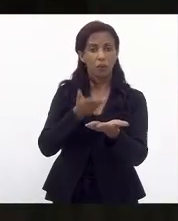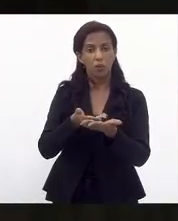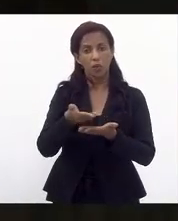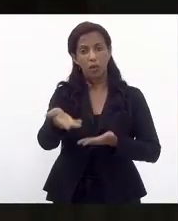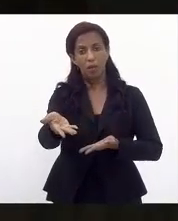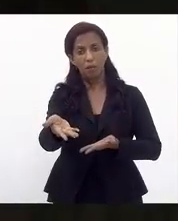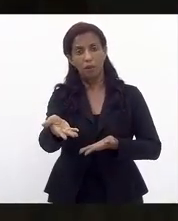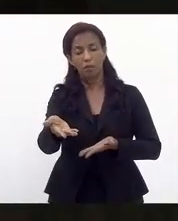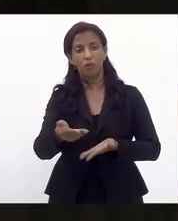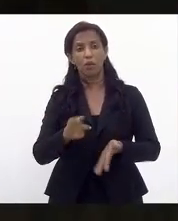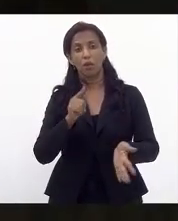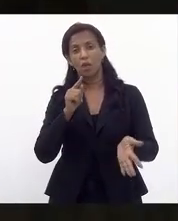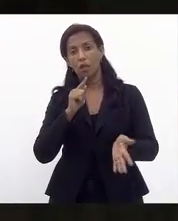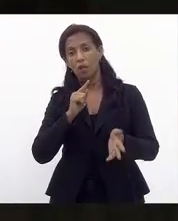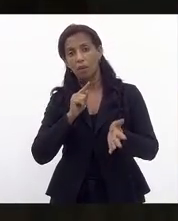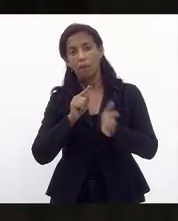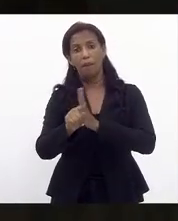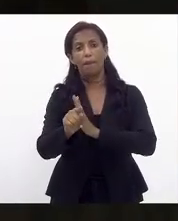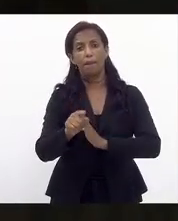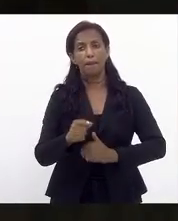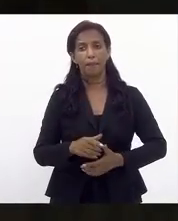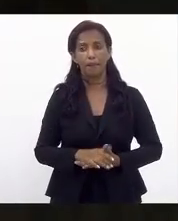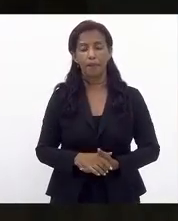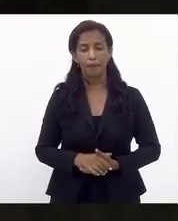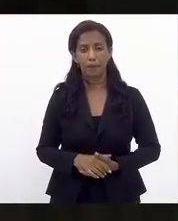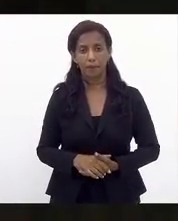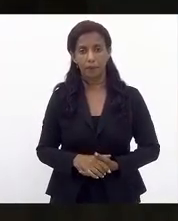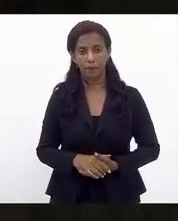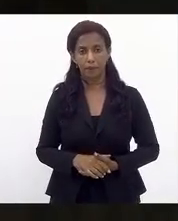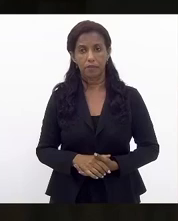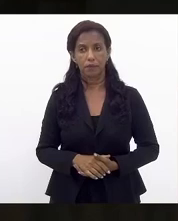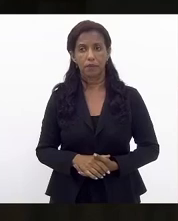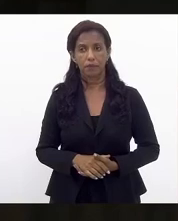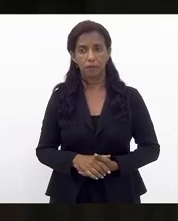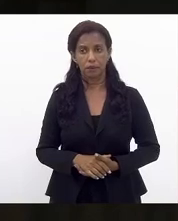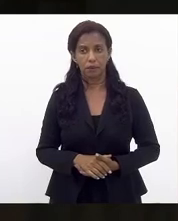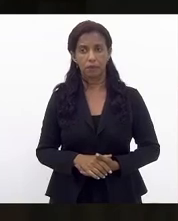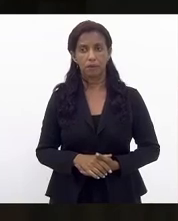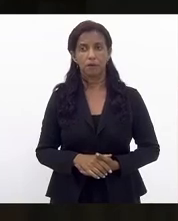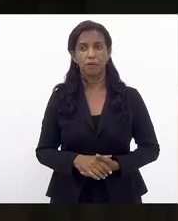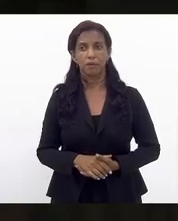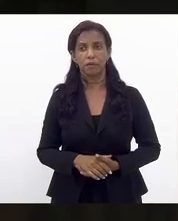encaminhamento e fazer um questionamento Oi e aí é